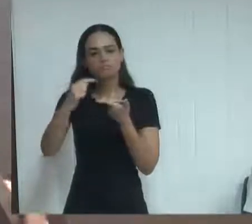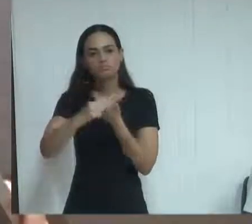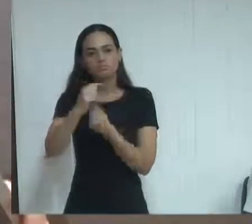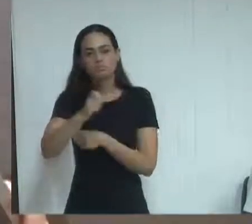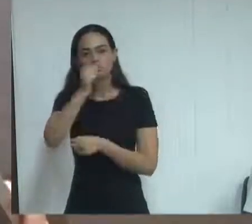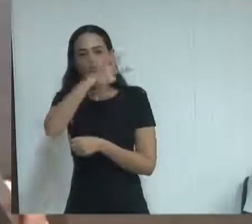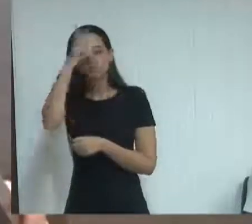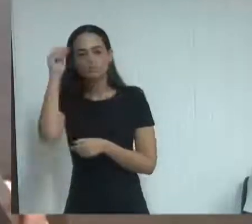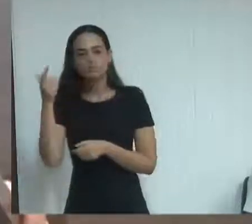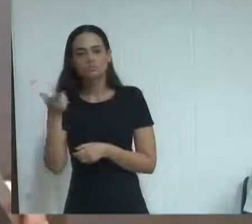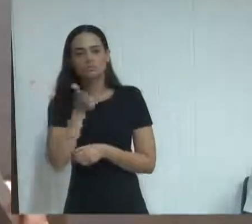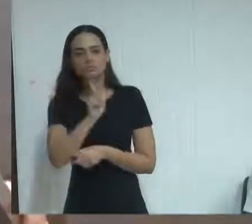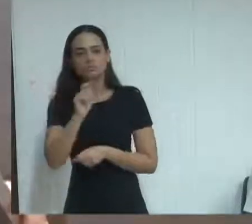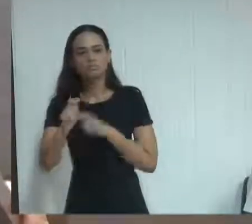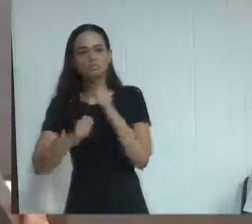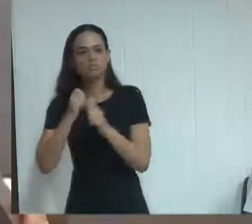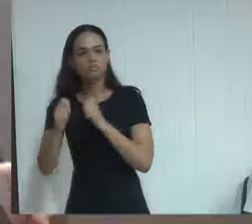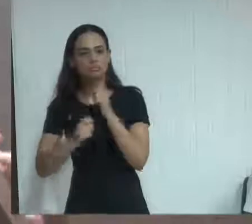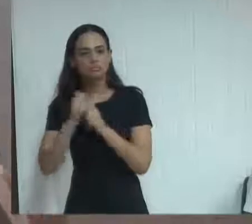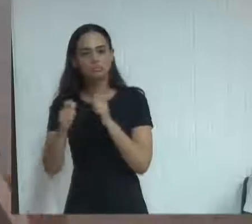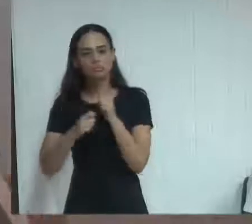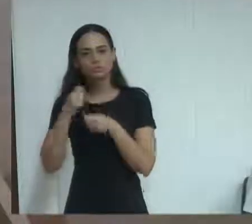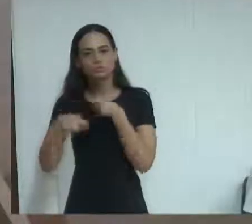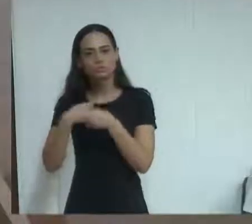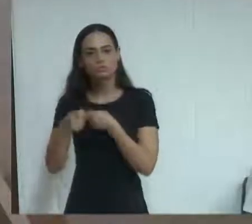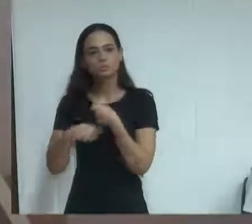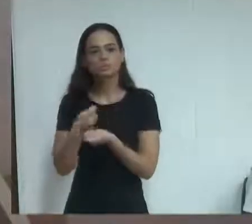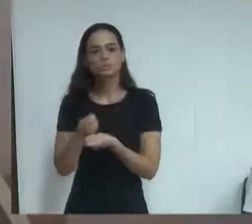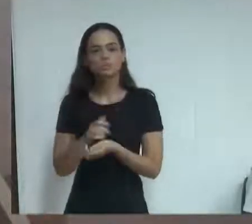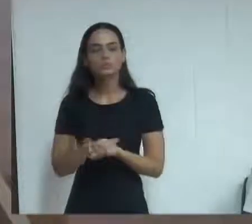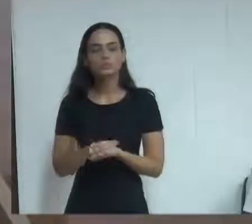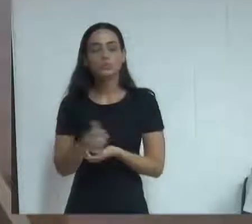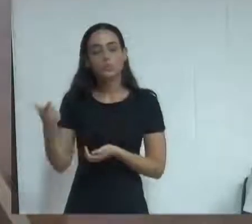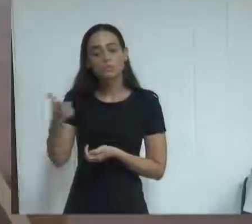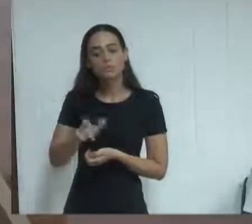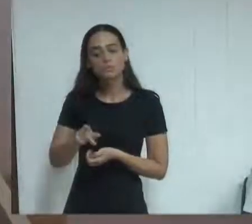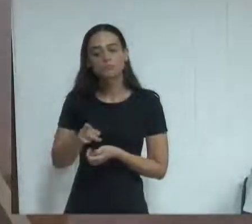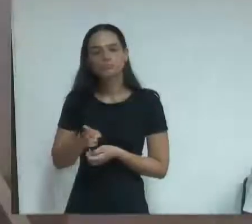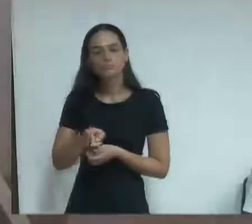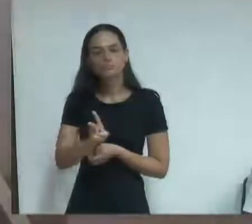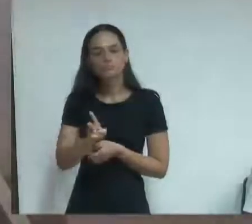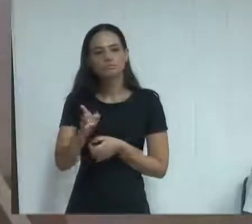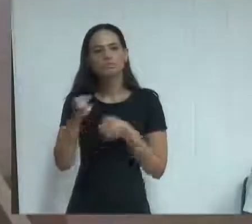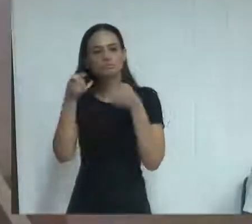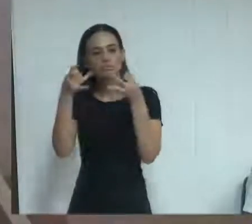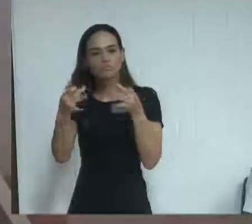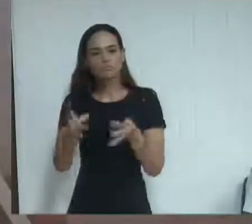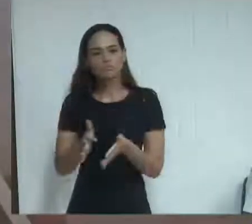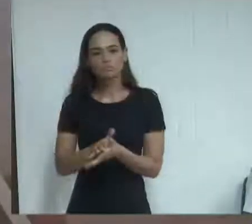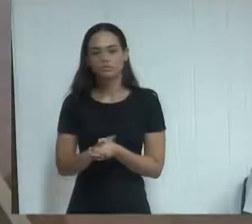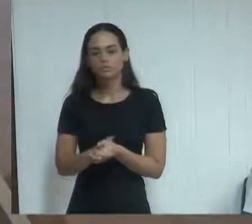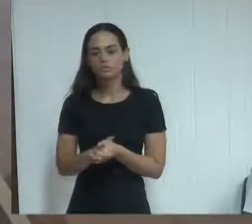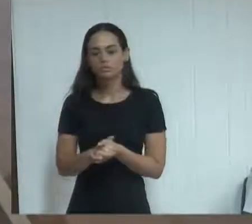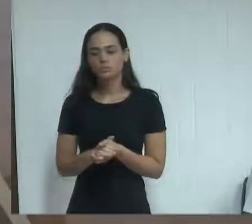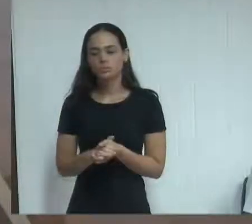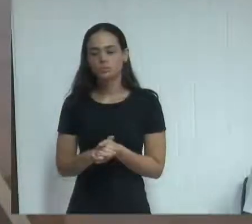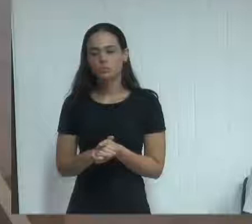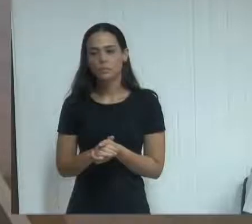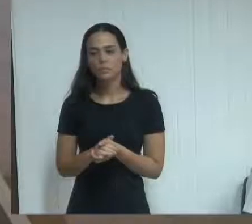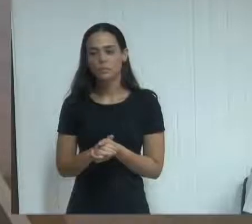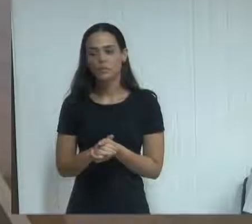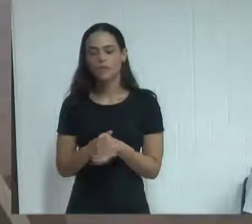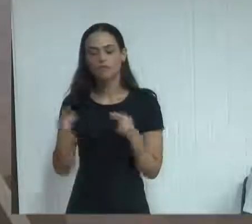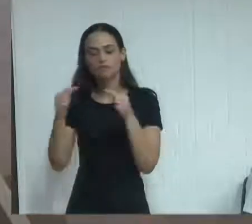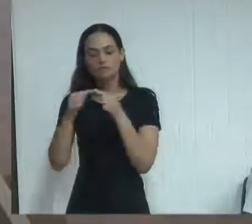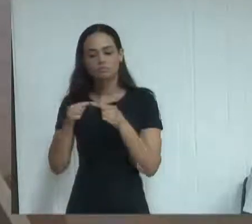poderá ter. Fora isso, volto a repetir e reitero que o fato de você adequar melhor o